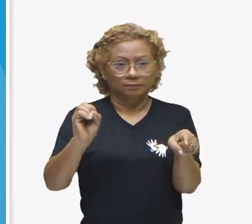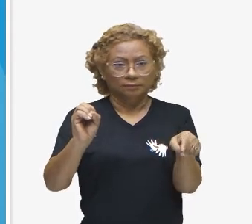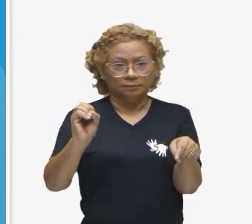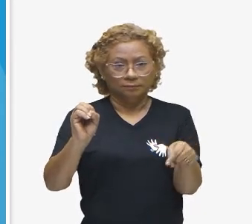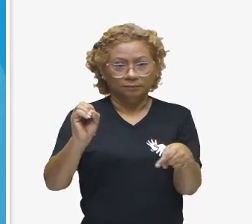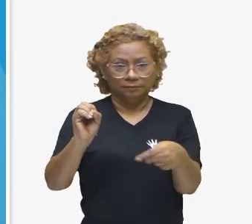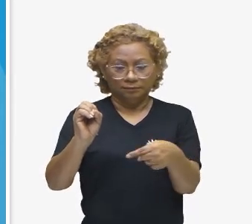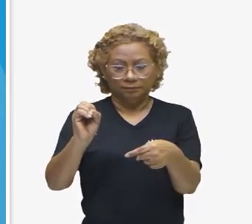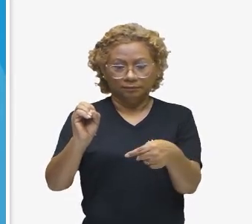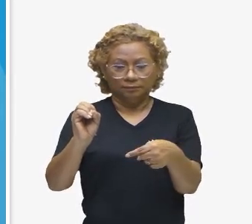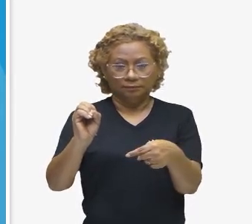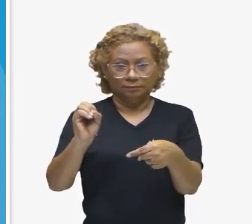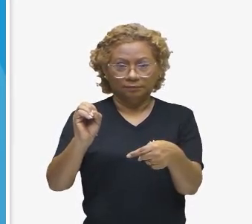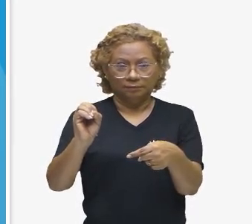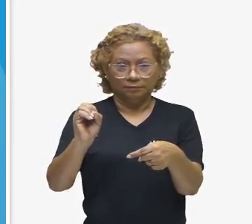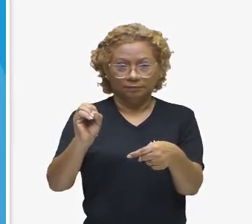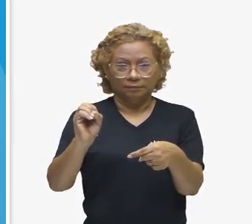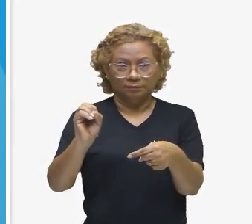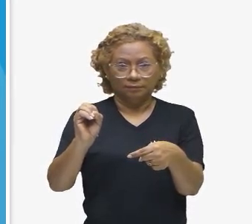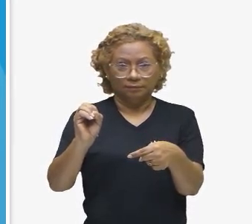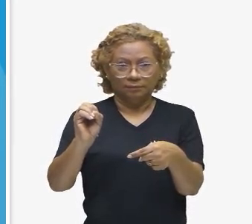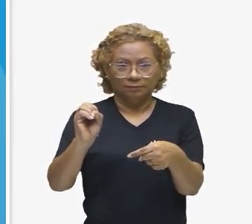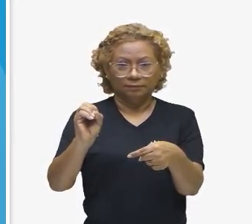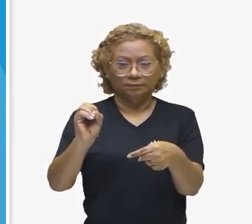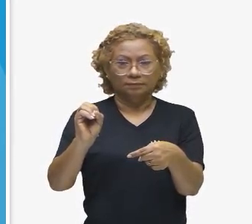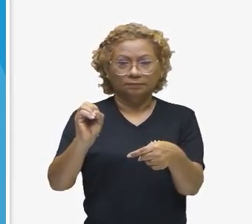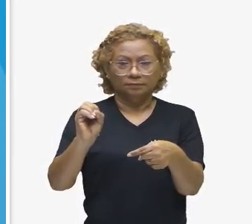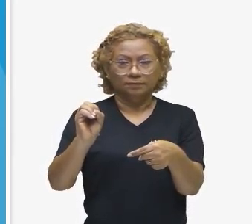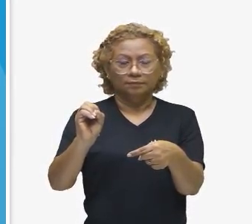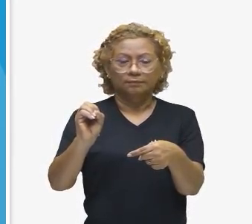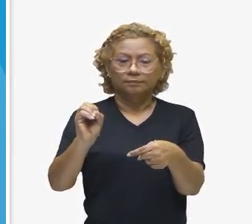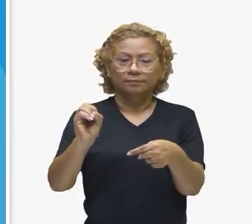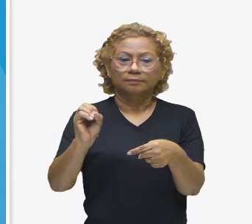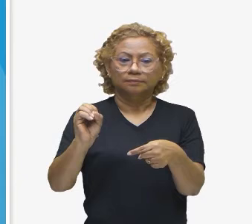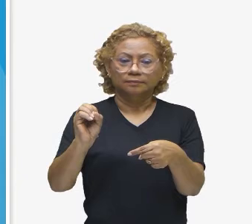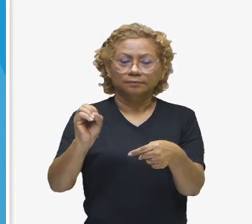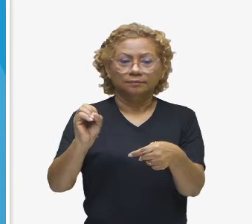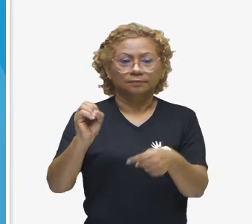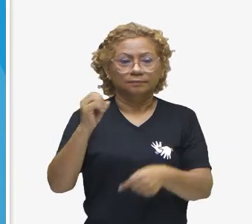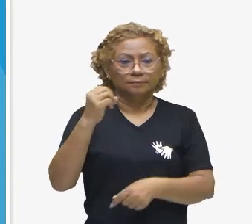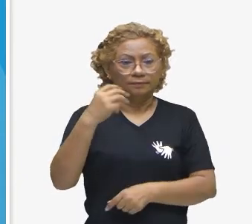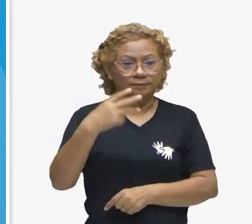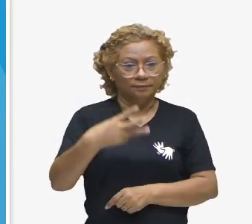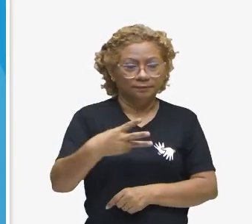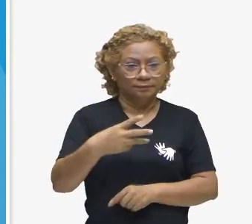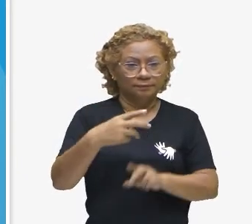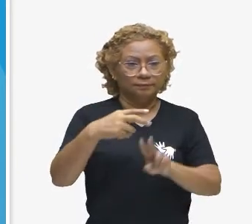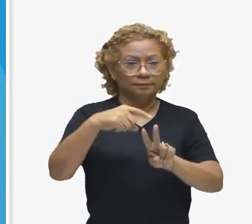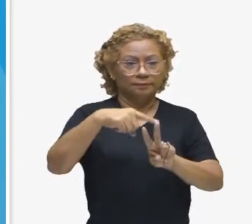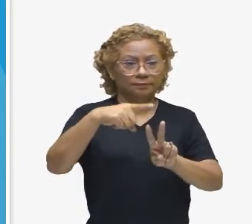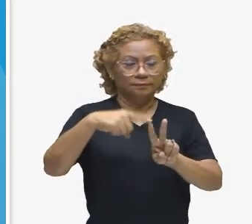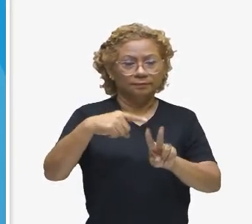ser o mesmo do π sobre 2, olha só, igual a 0.